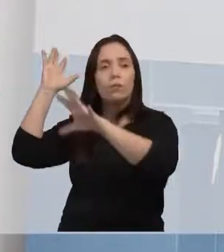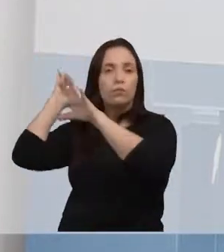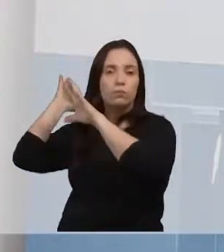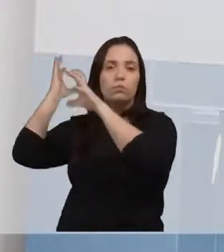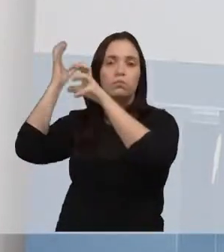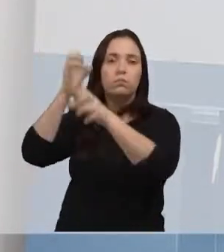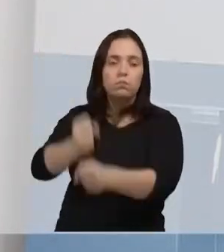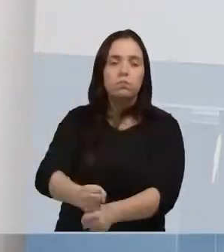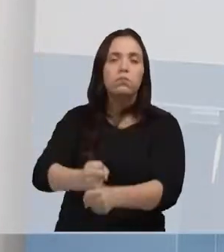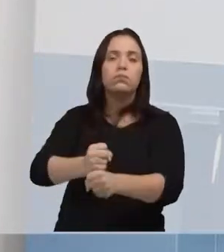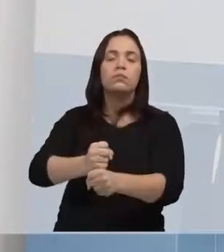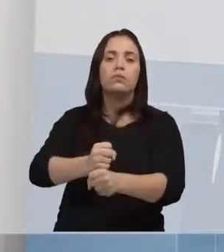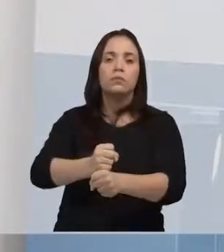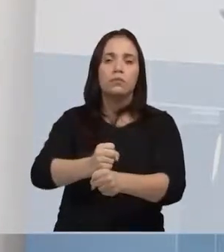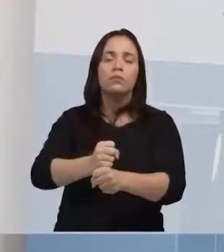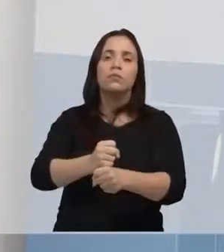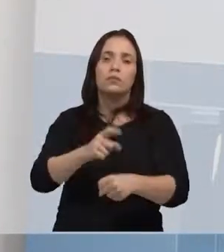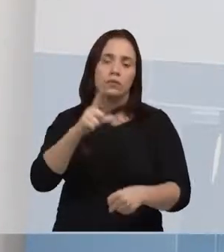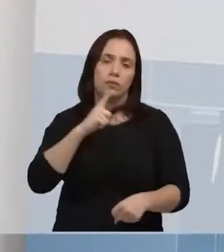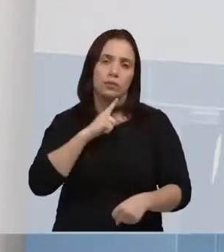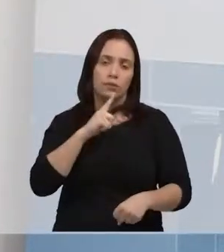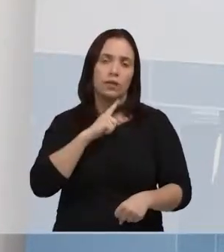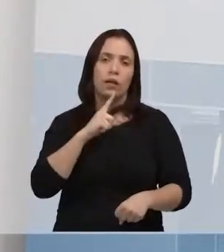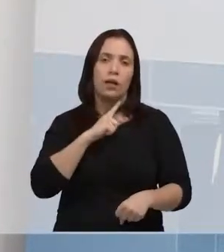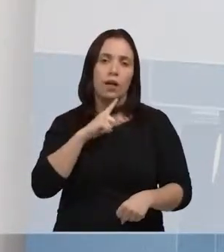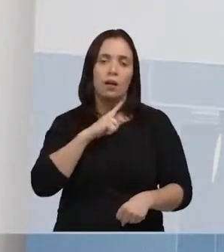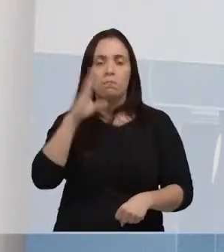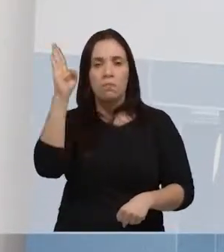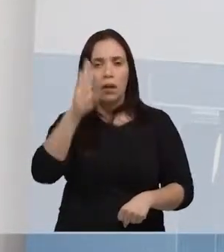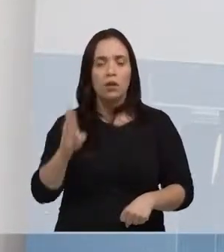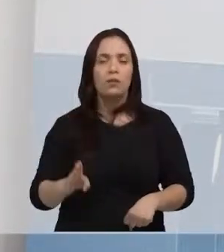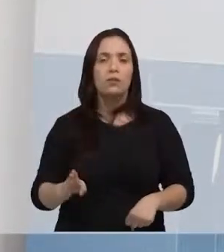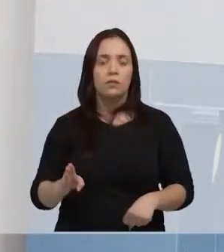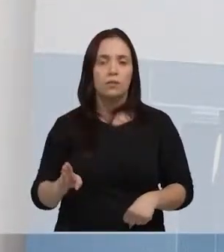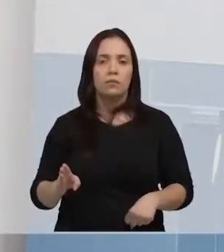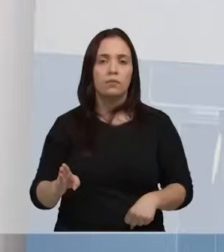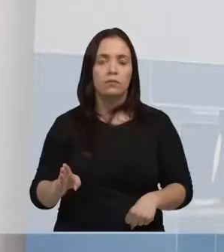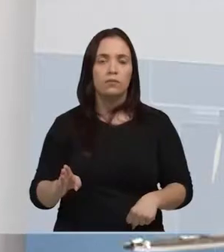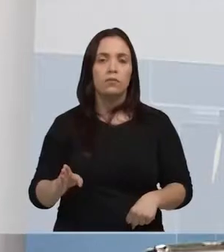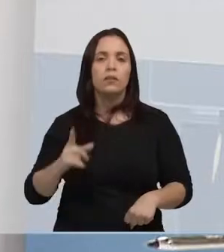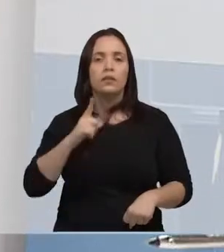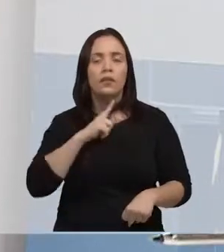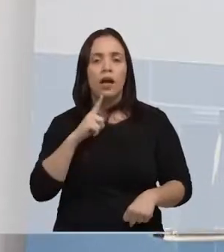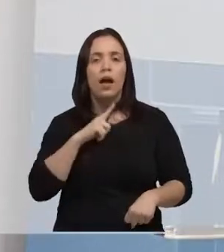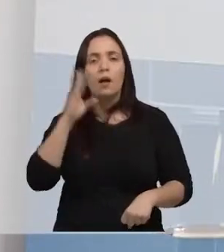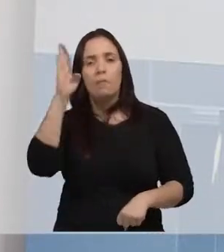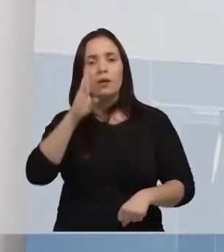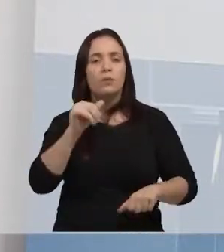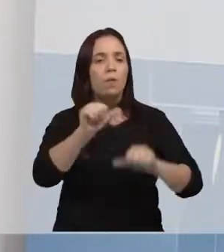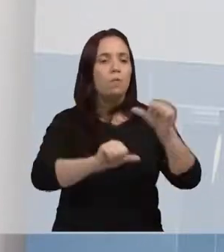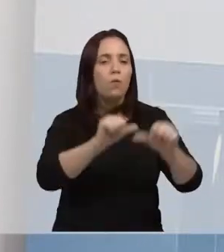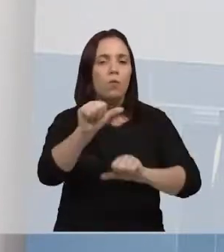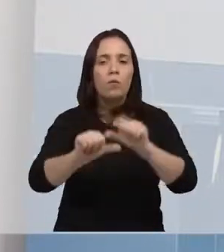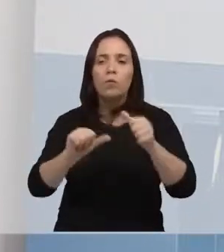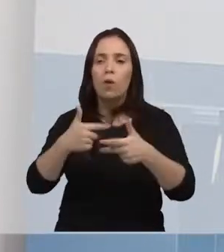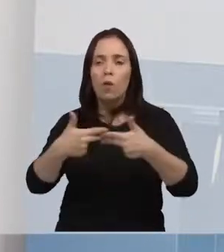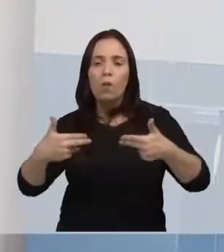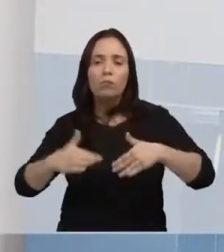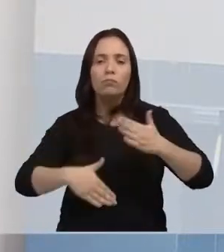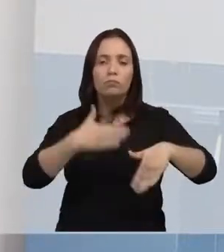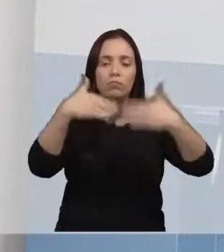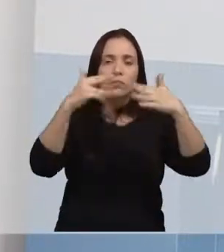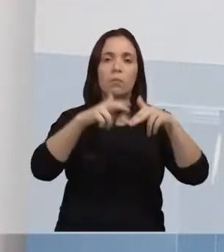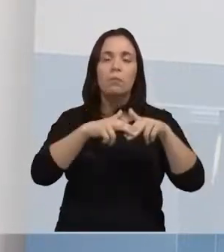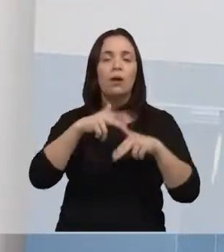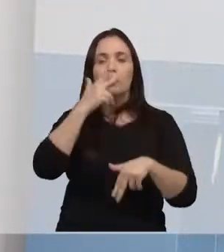como partido muito bonita na história do Brasil, né? Na redemocratização do Brasil para cá. E eles estão colocando tudo